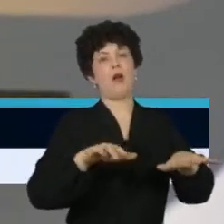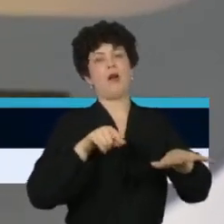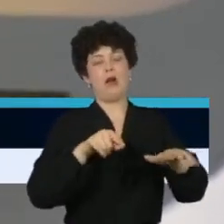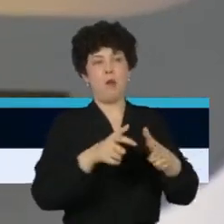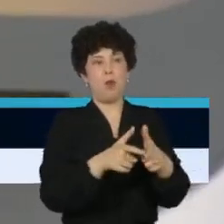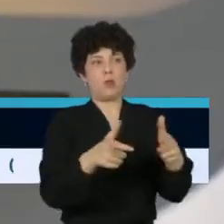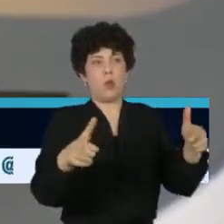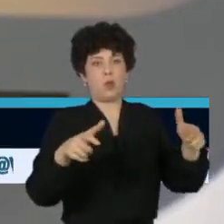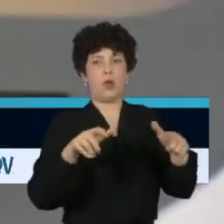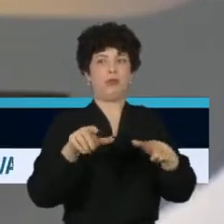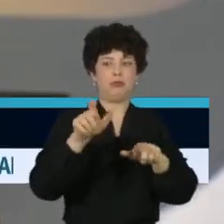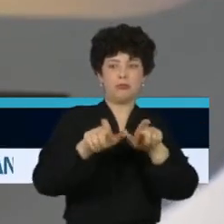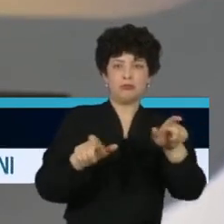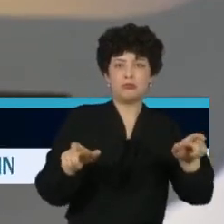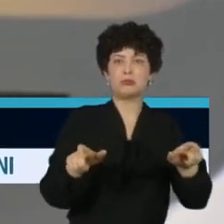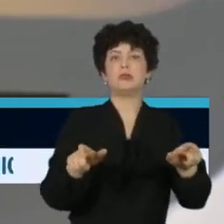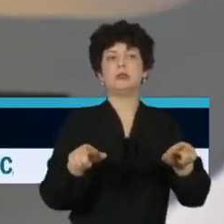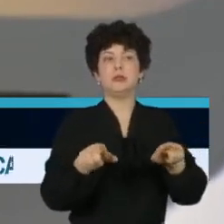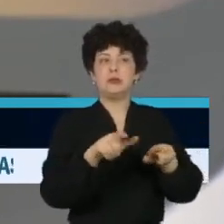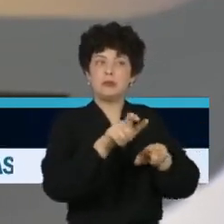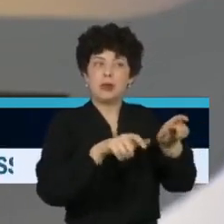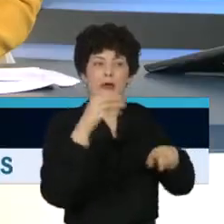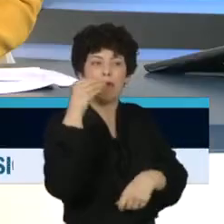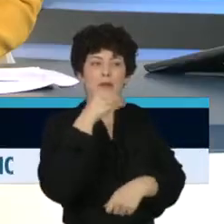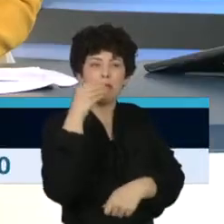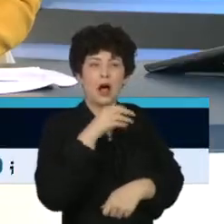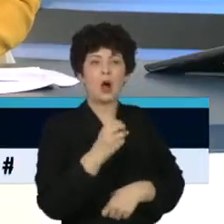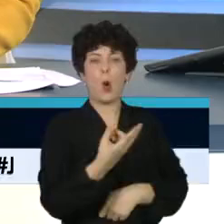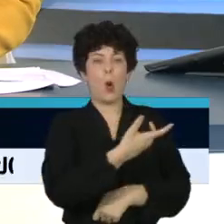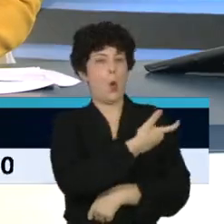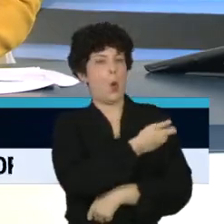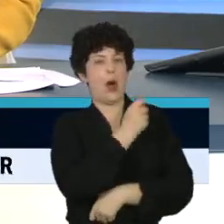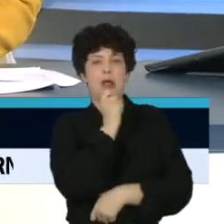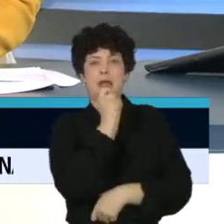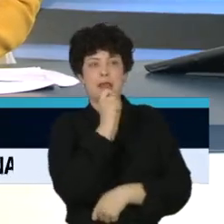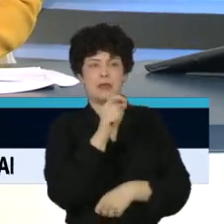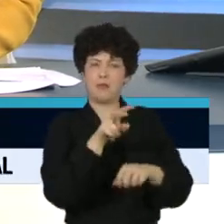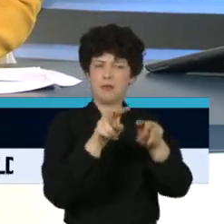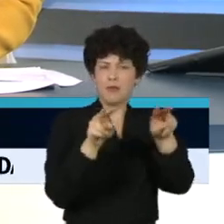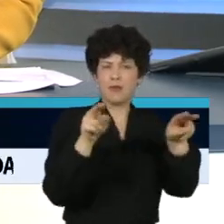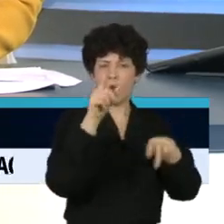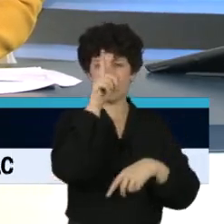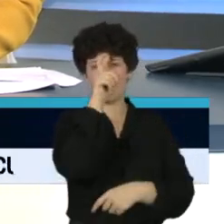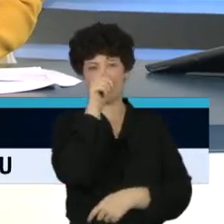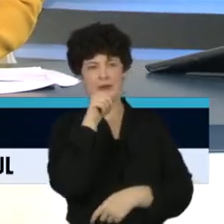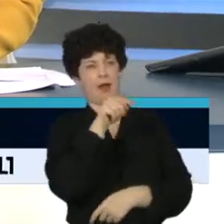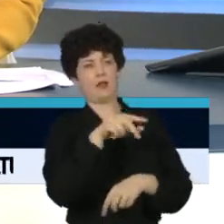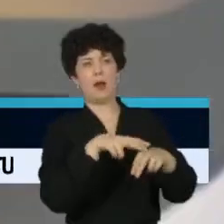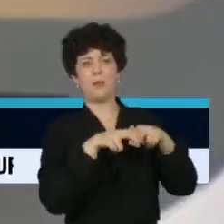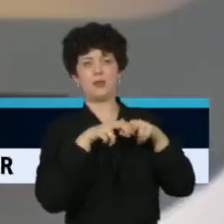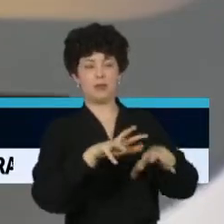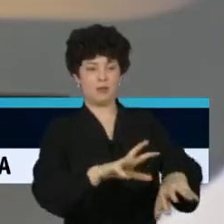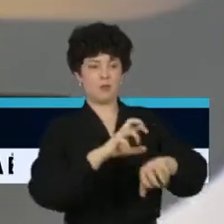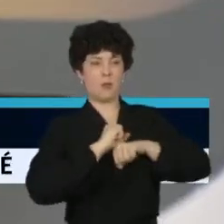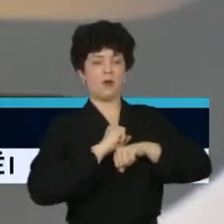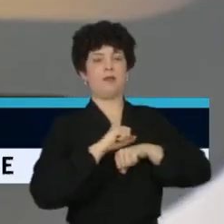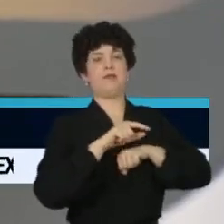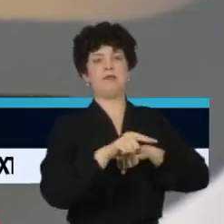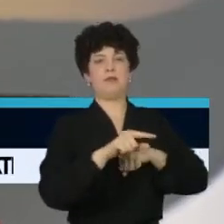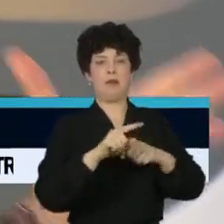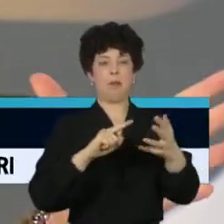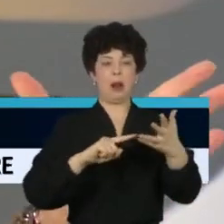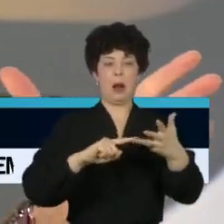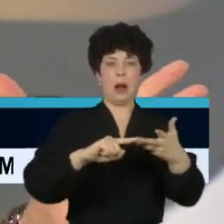acaba pegando pessoas bem mais vulneráveis ou não vacinadas, que é o que a gente está vendo nos hospitais. Uhum. Então, a hora que você junta tudo